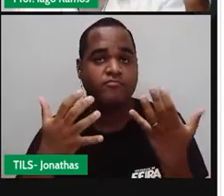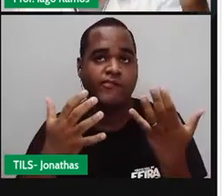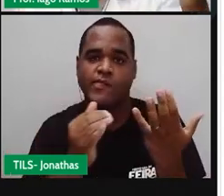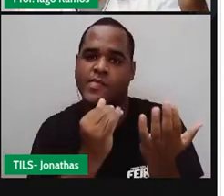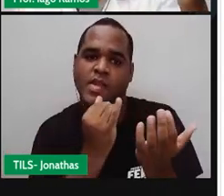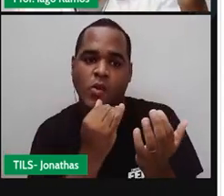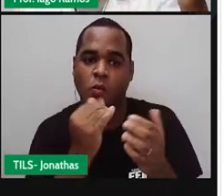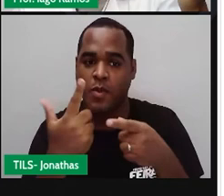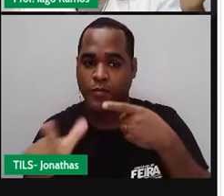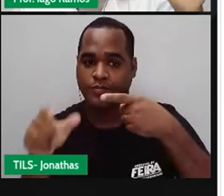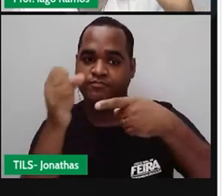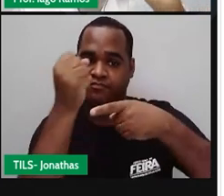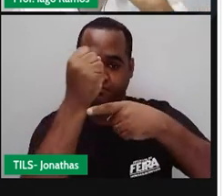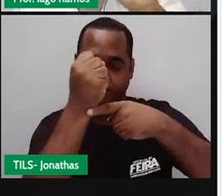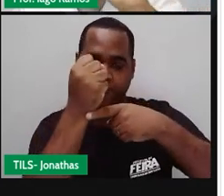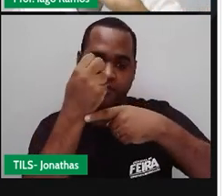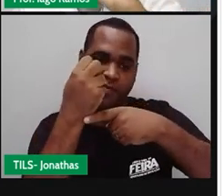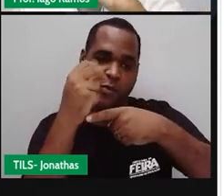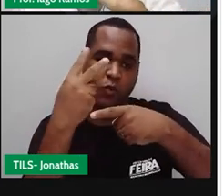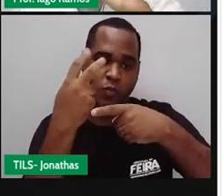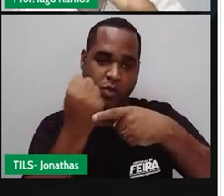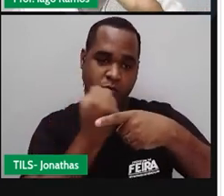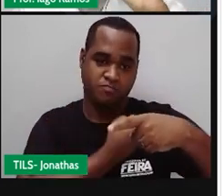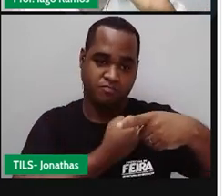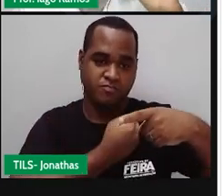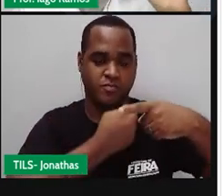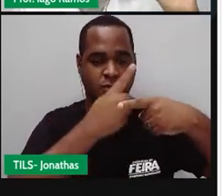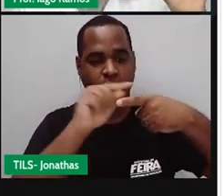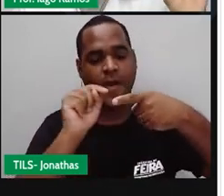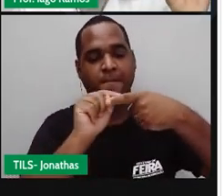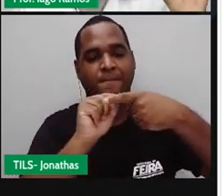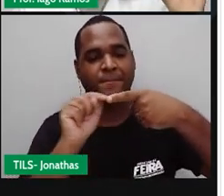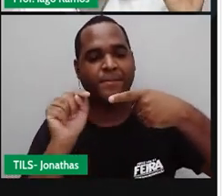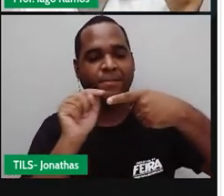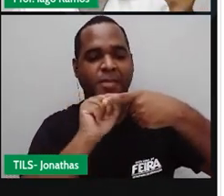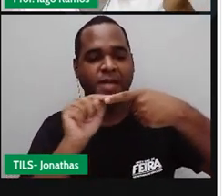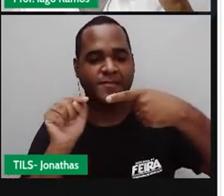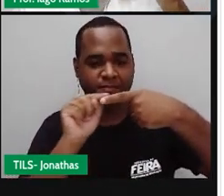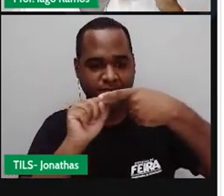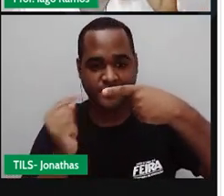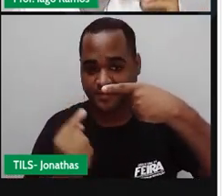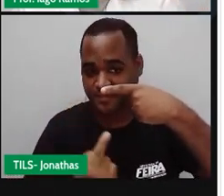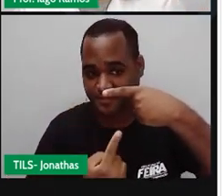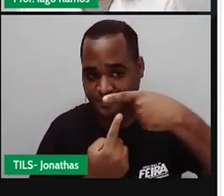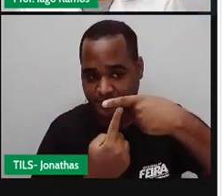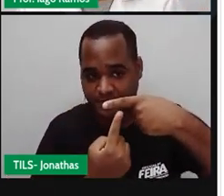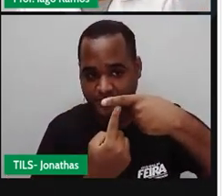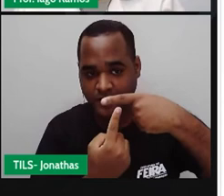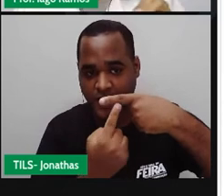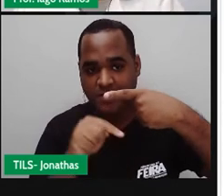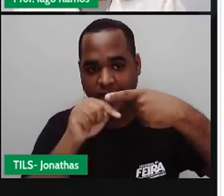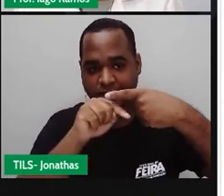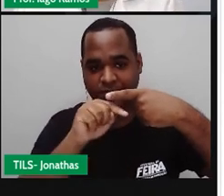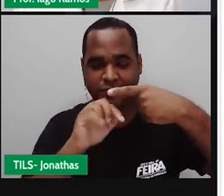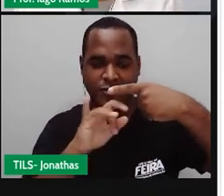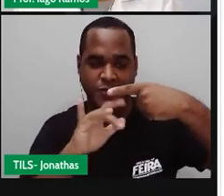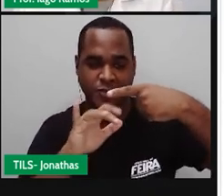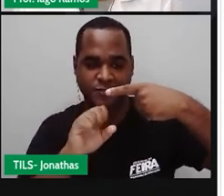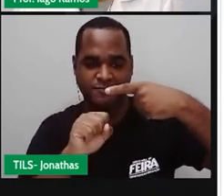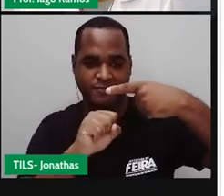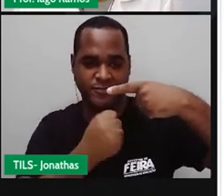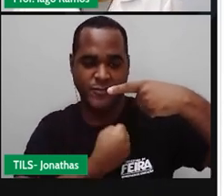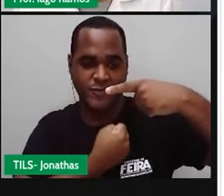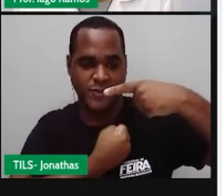números em cima E no meio uma barrinha e fica um númerozinho na